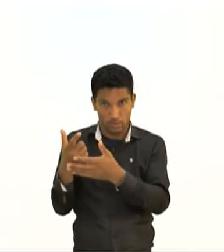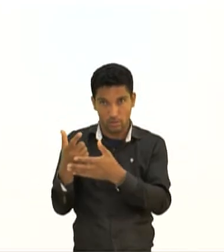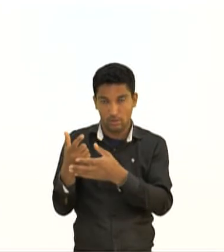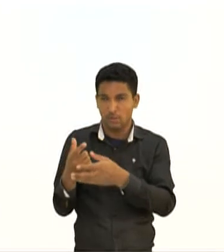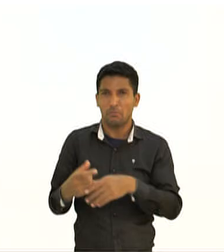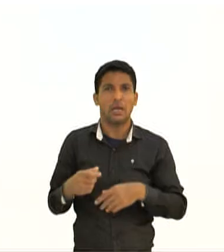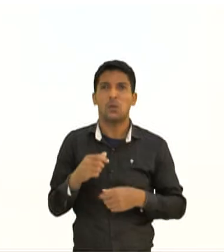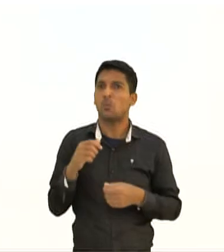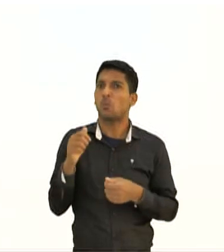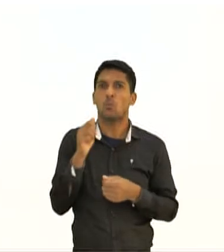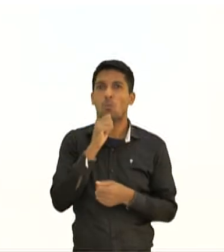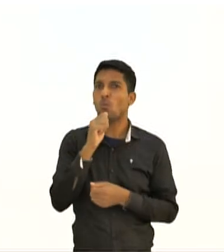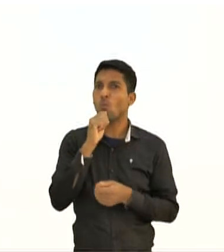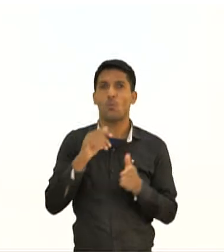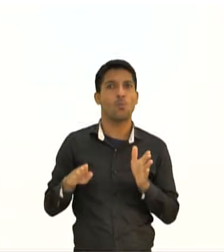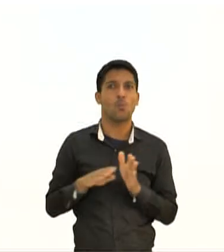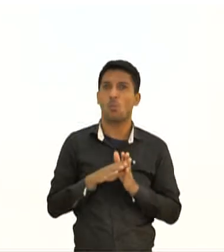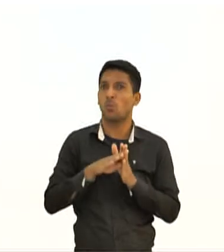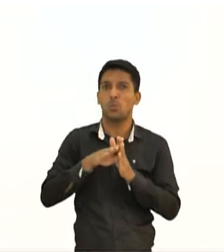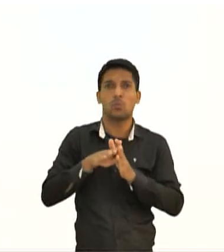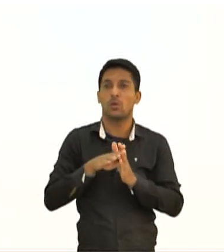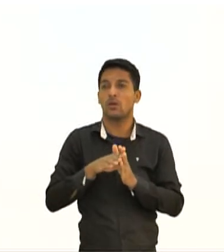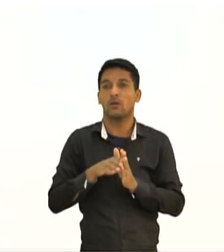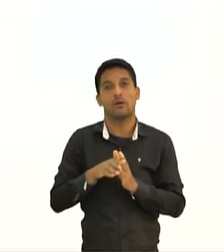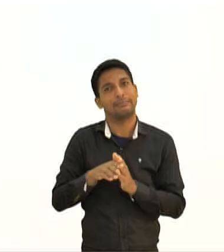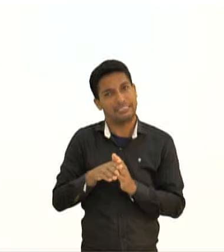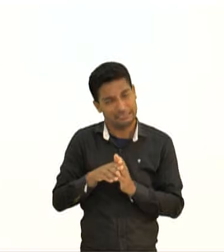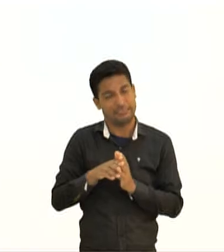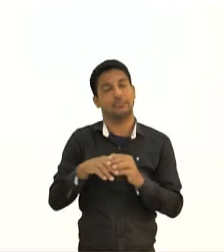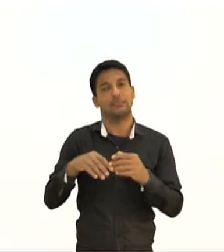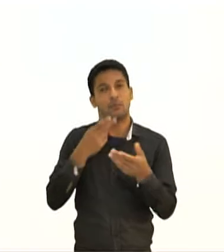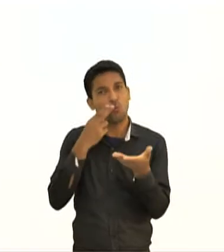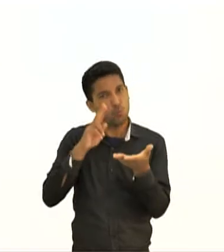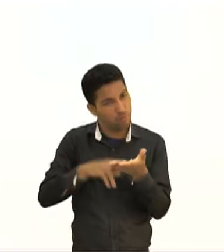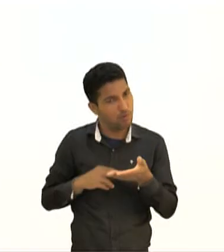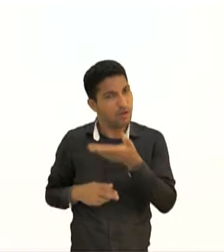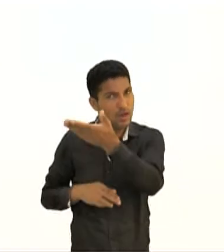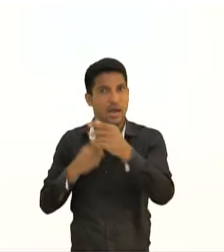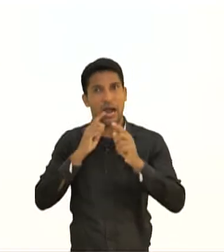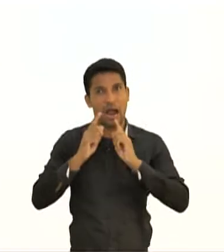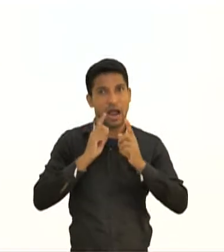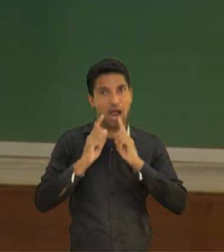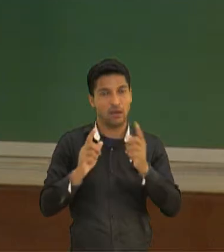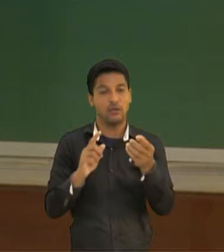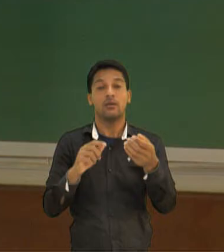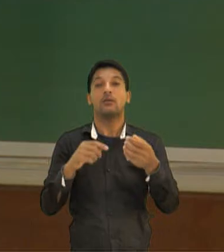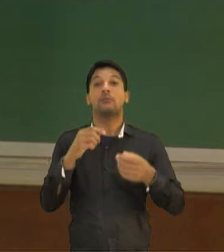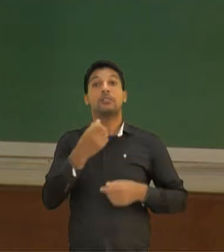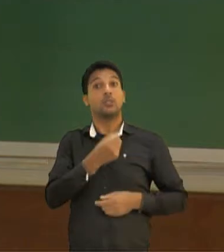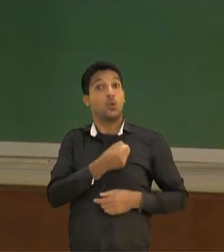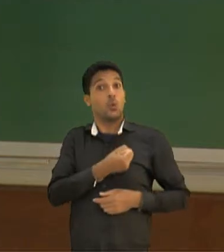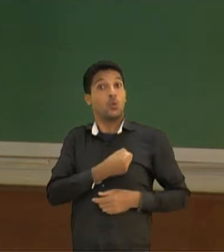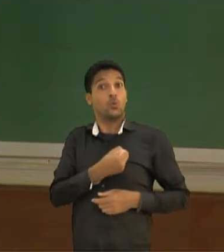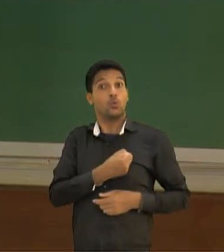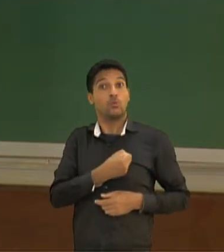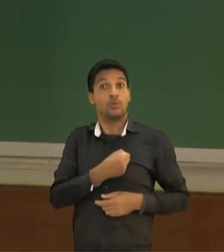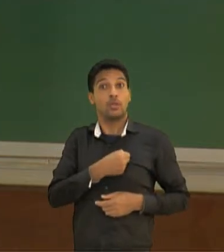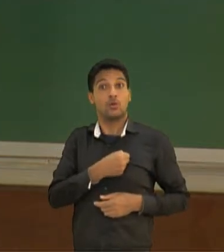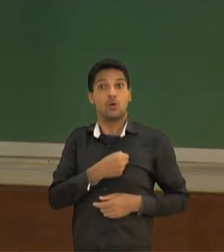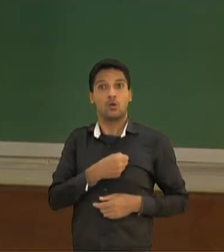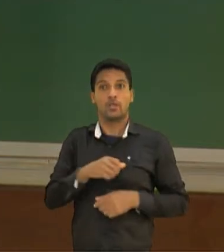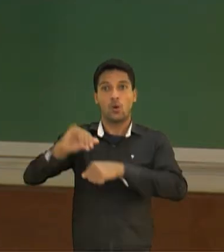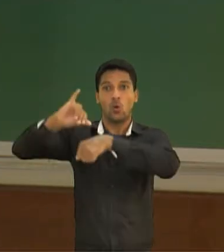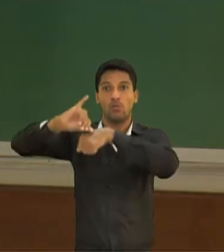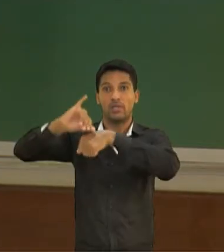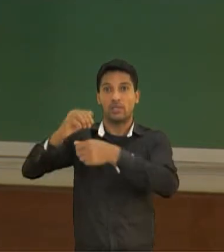agora não tem essa informação, né? Mas ele fez um pedido e alguma coisa não deu certo. Então, ele tem que colocar ali o número do pedido, né? Para que a pessoa que